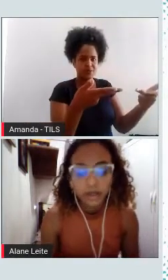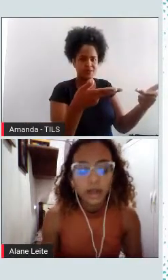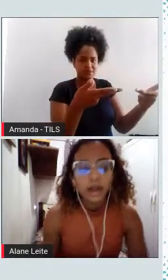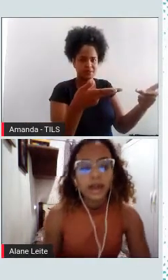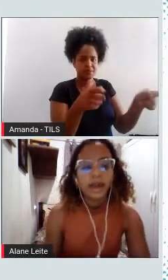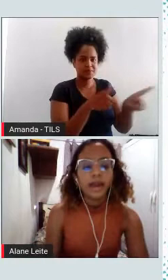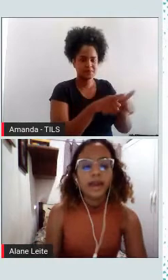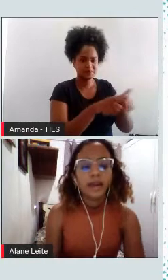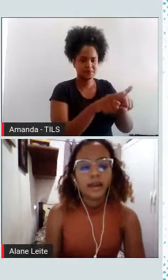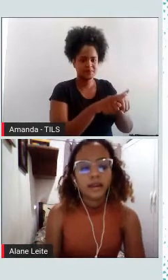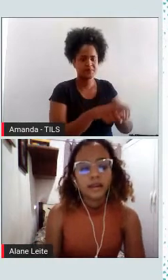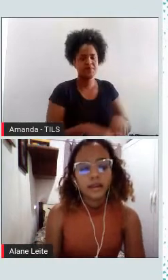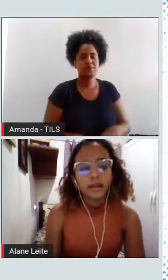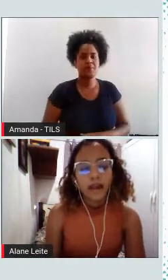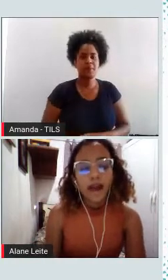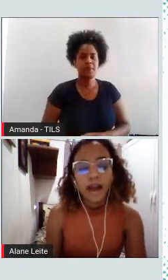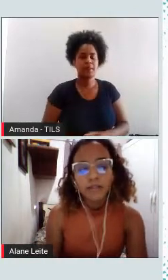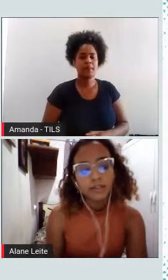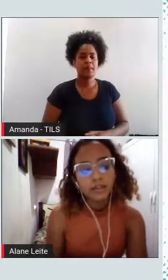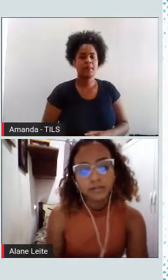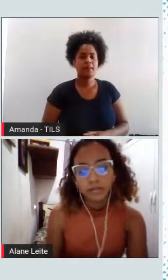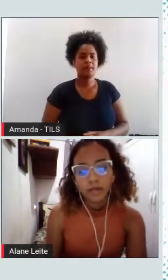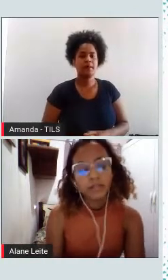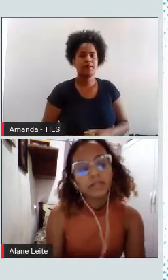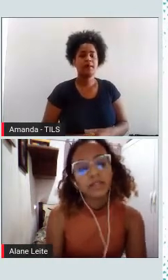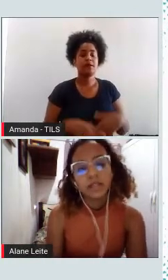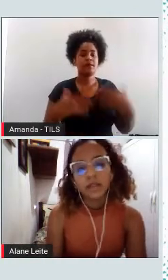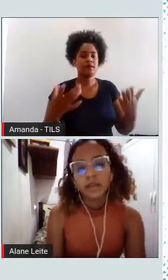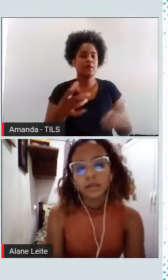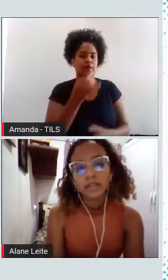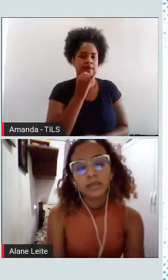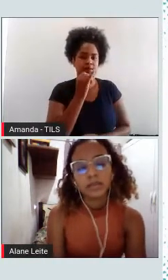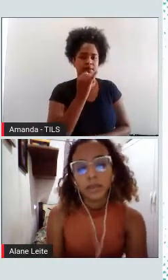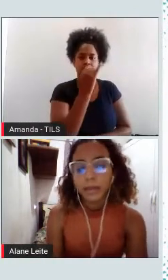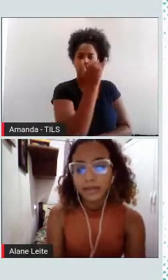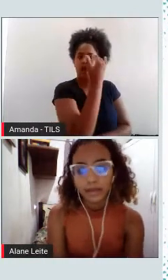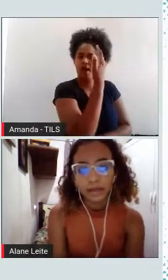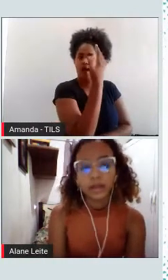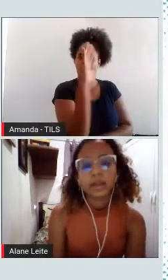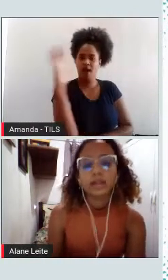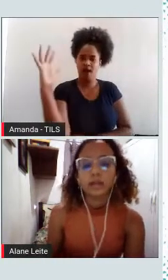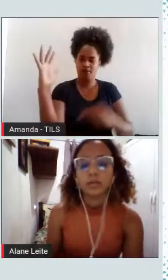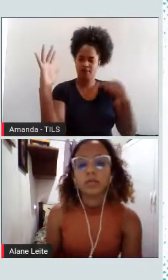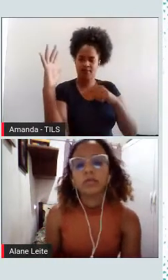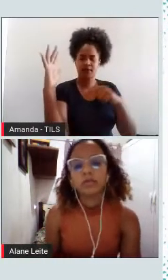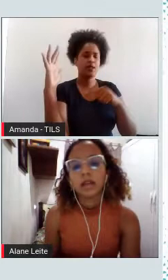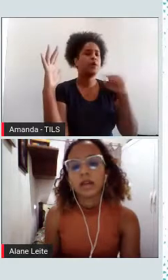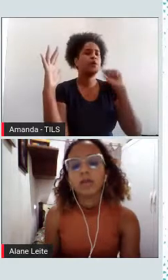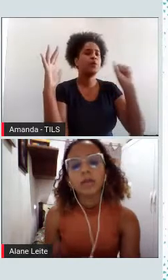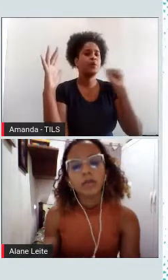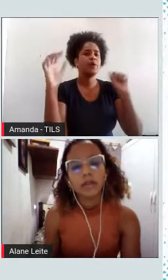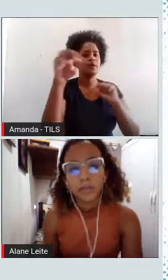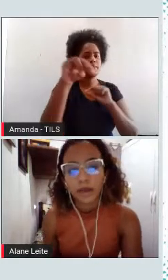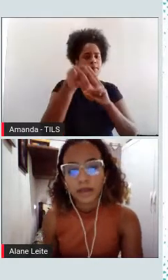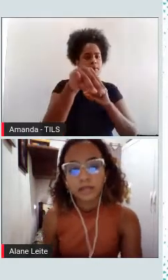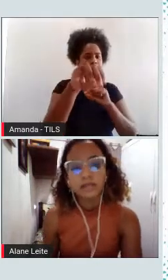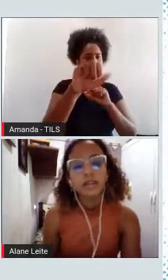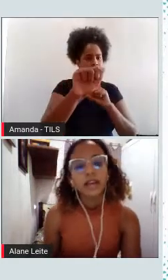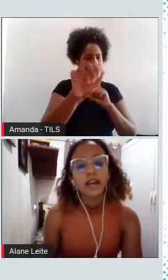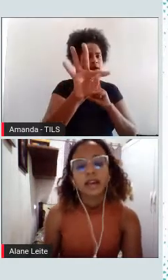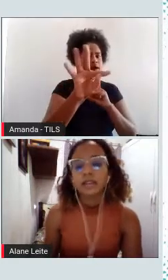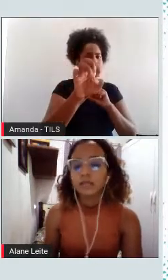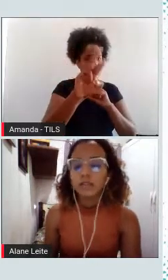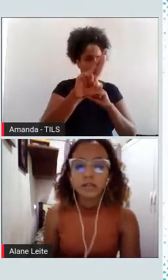imagem, a árvore. A árvore vai ser um exemplo de uma matéria, porque ela ocupa um lugar no